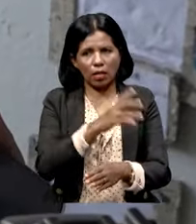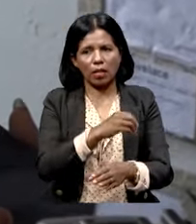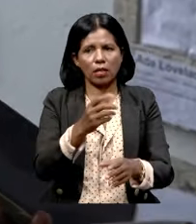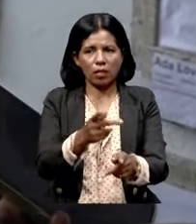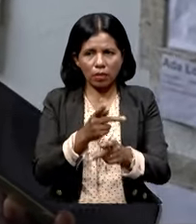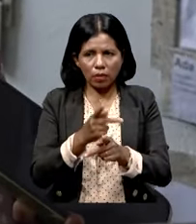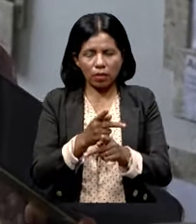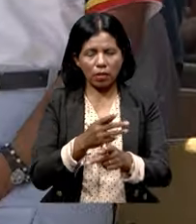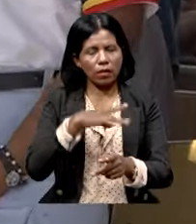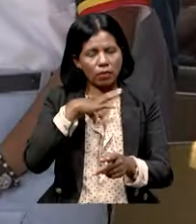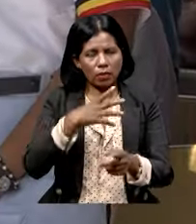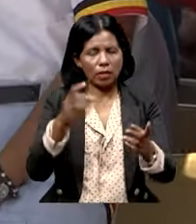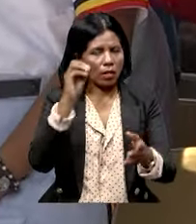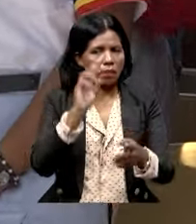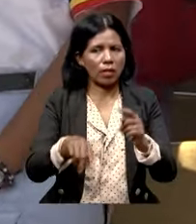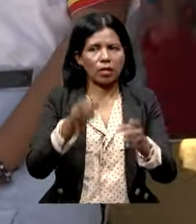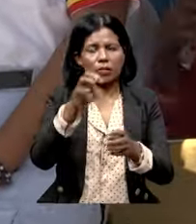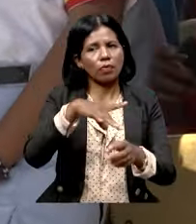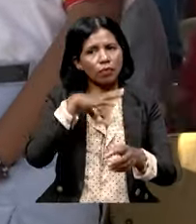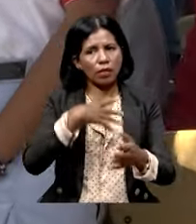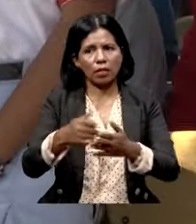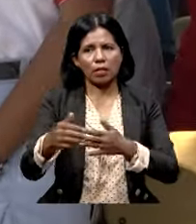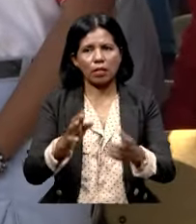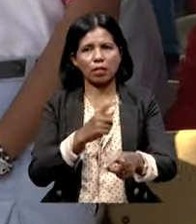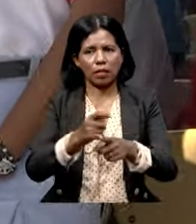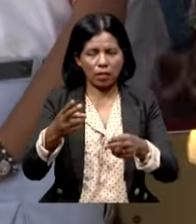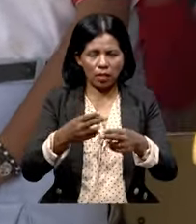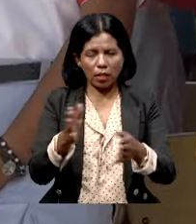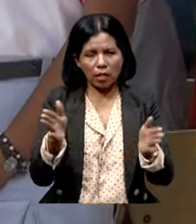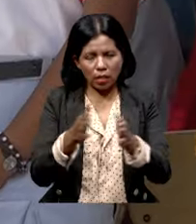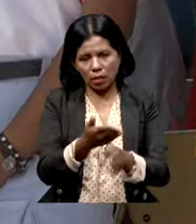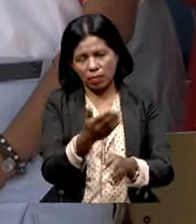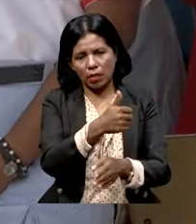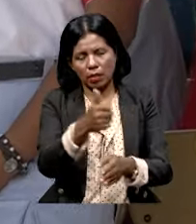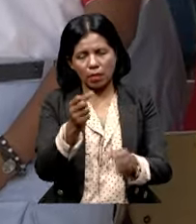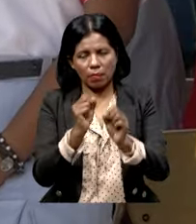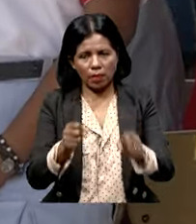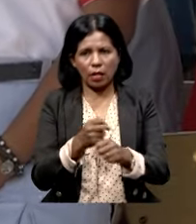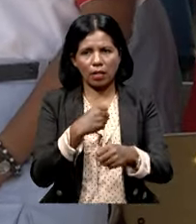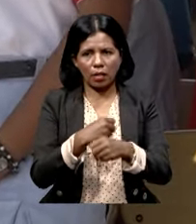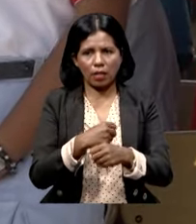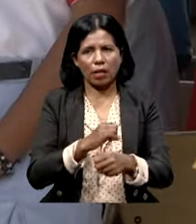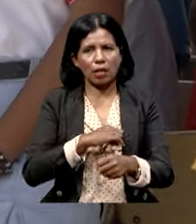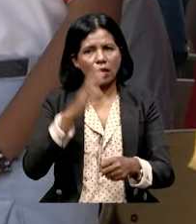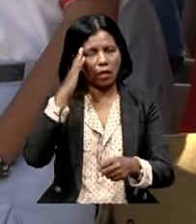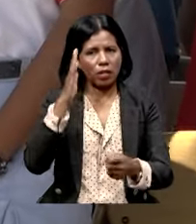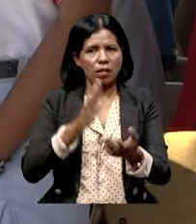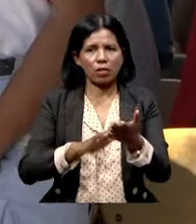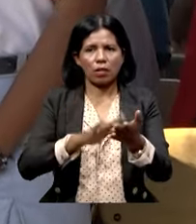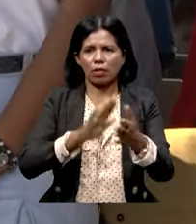cuidado lixo, lá bel só é lixo arbiro, né, prática que quando mas me irida bel halo. Há no encata ia escola